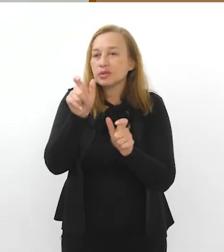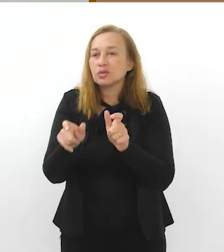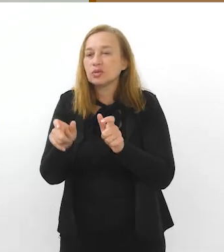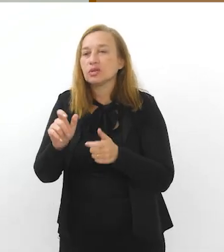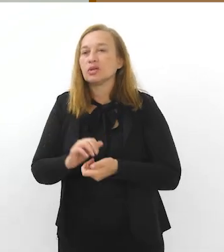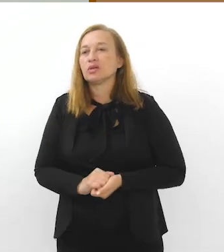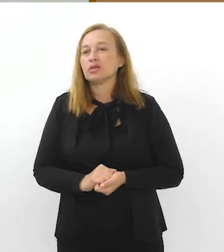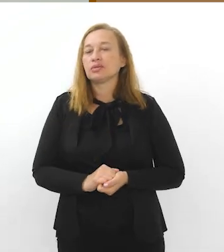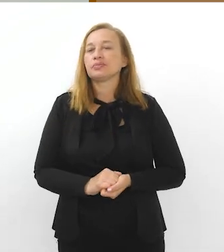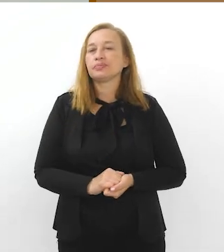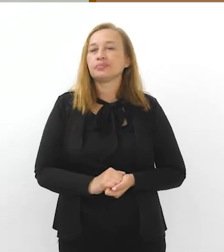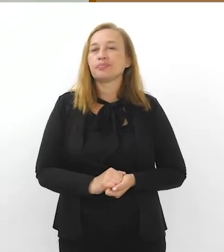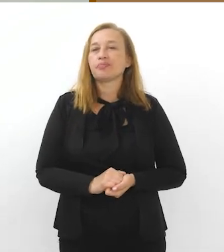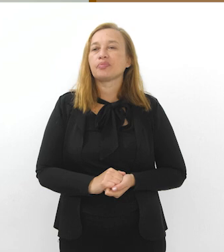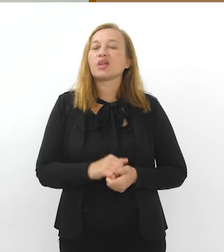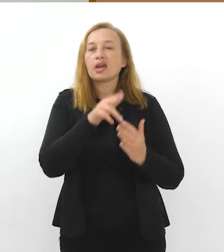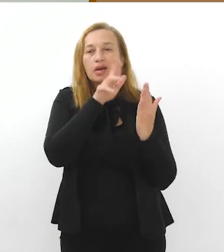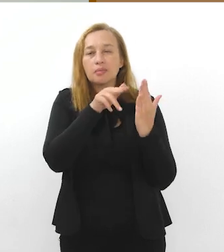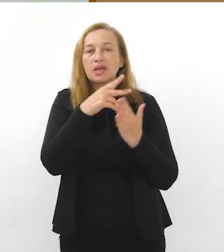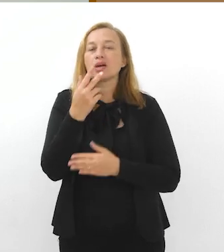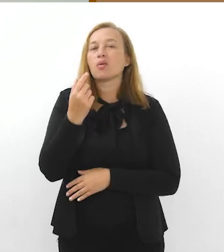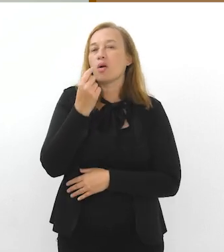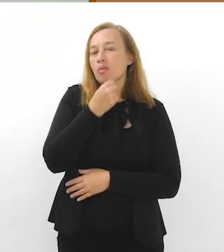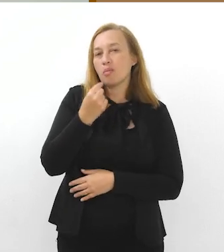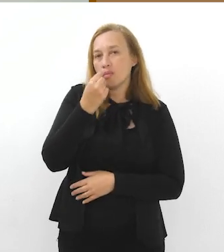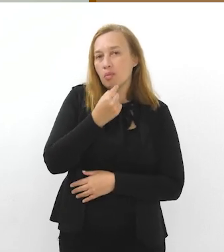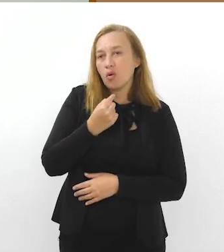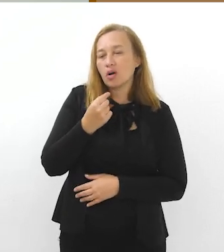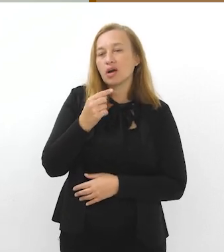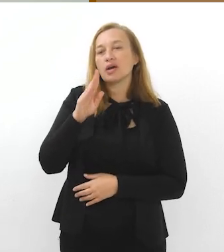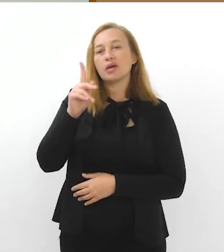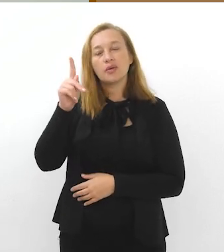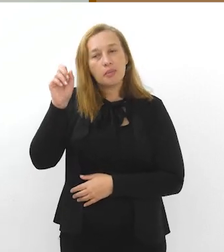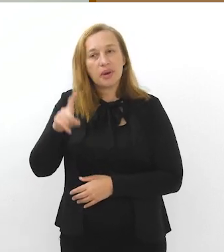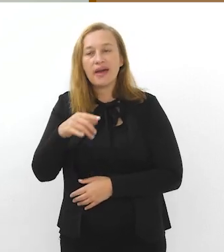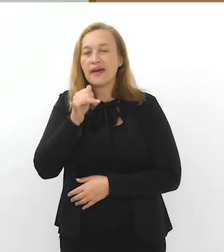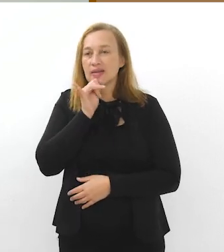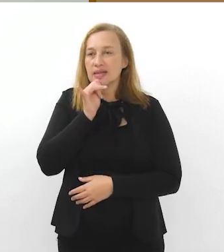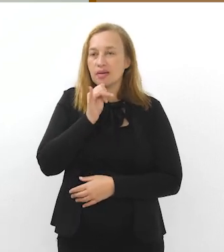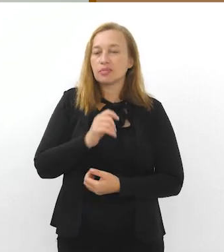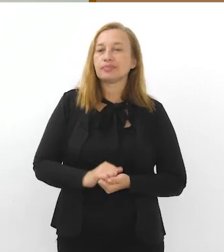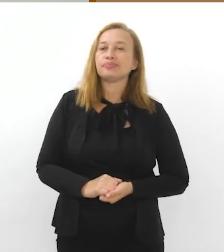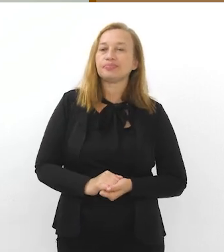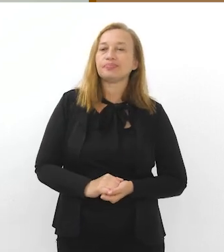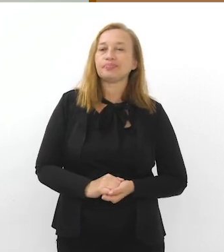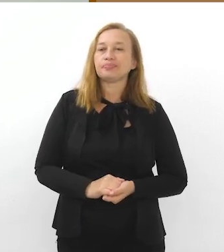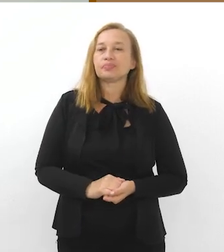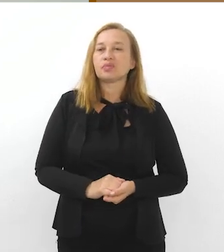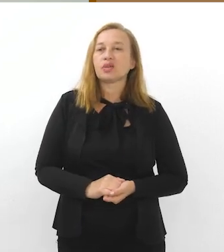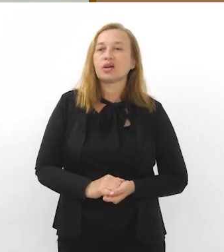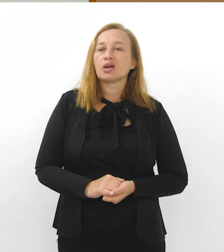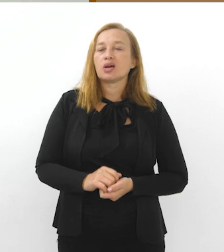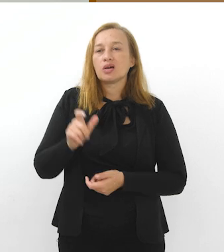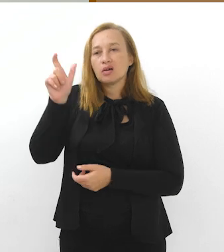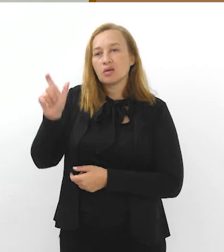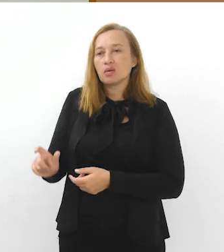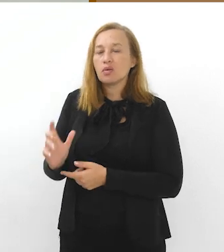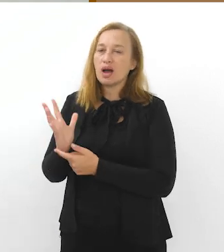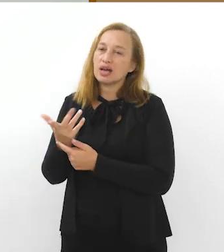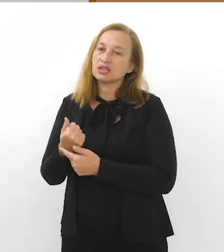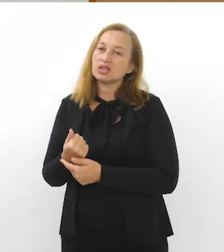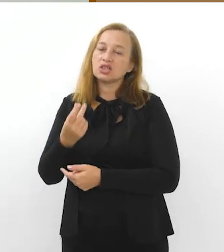pessoas que pintam com a boca e os pés. Por exemplo, é, um artista